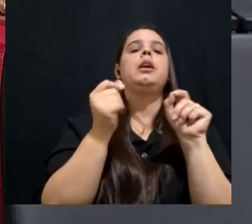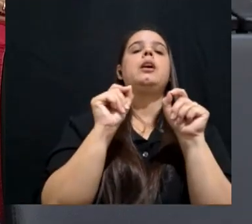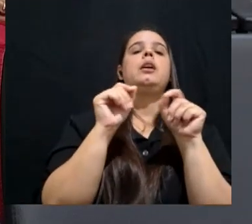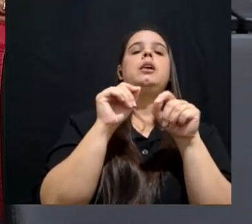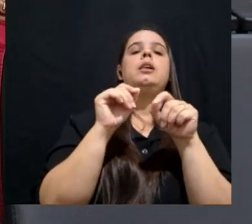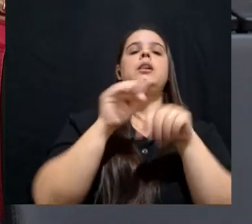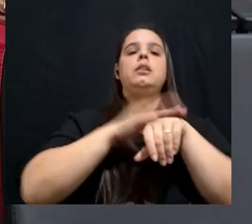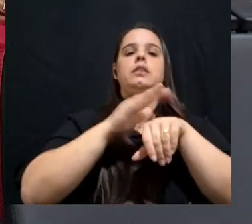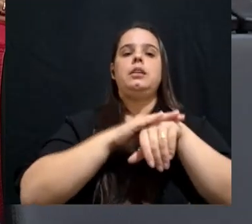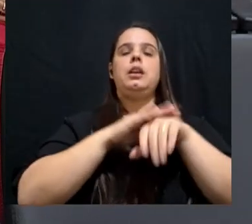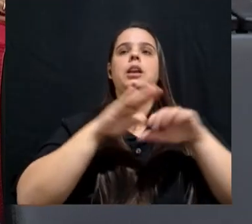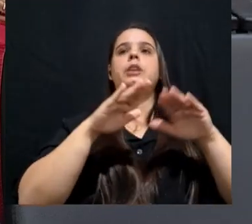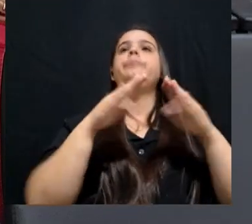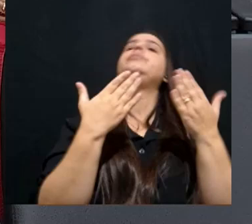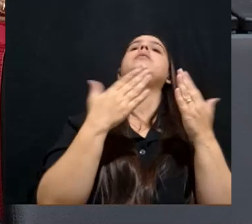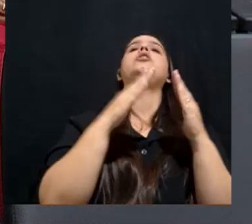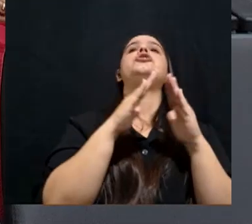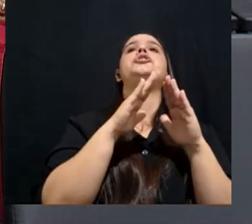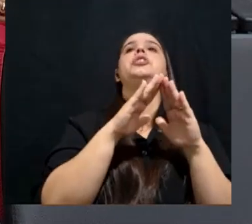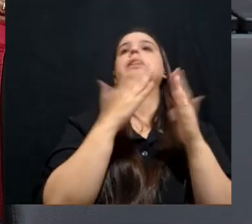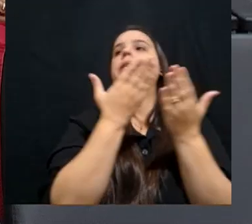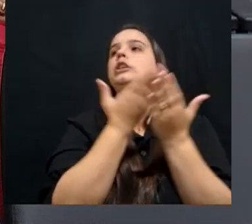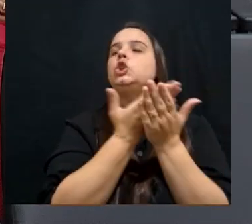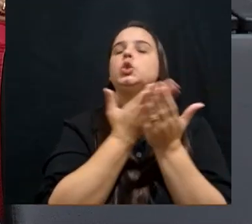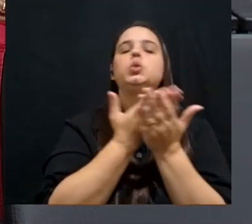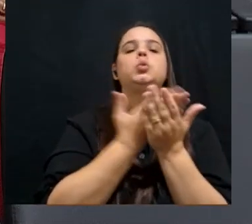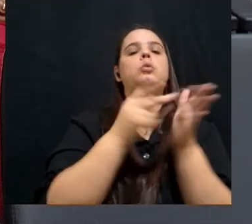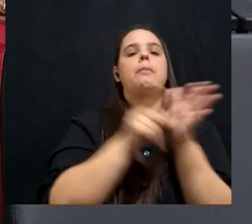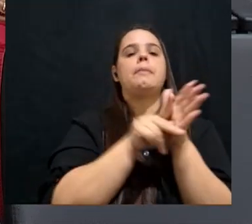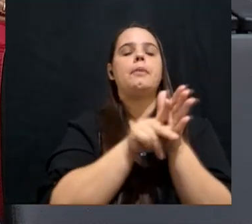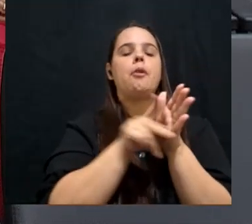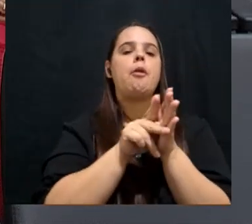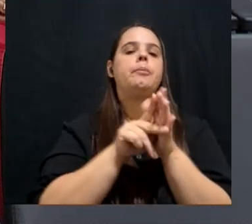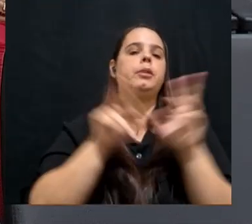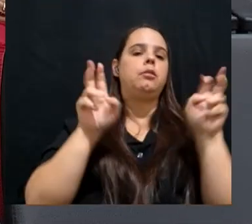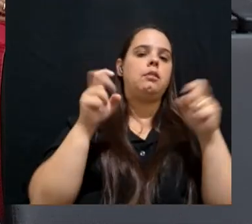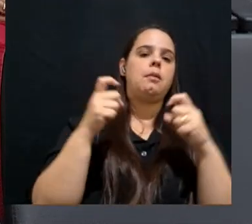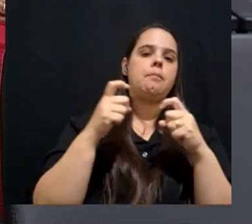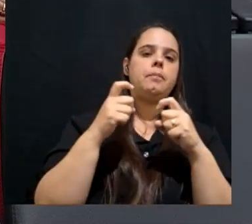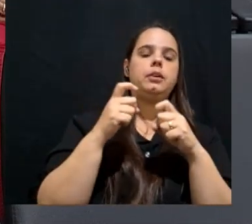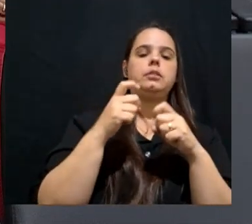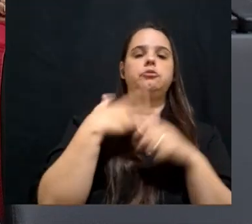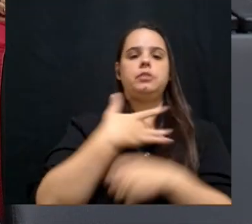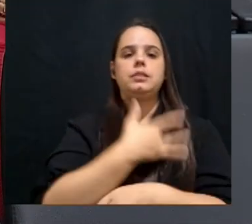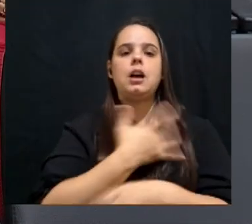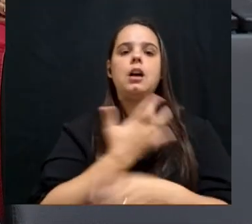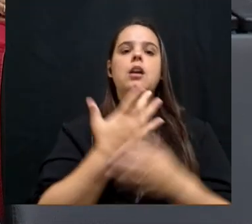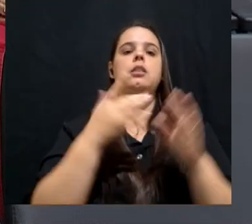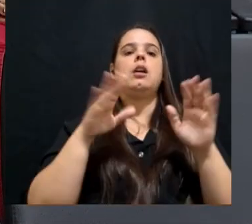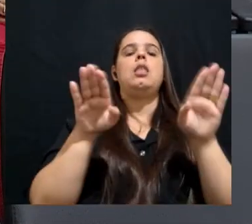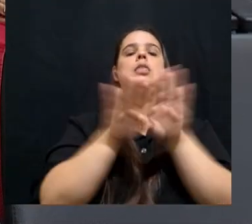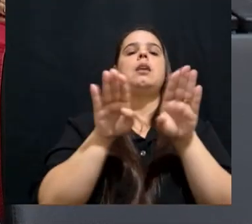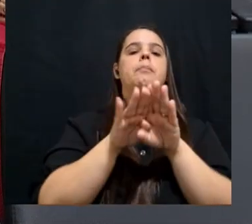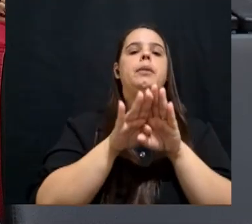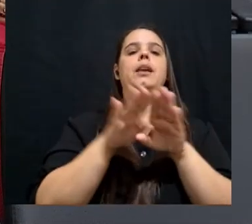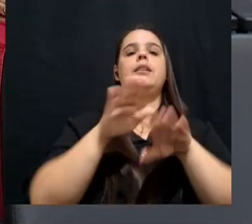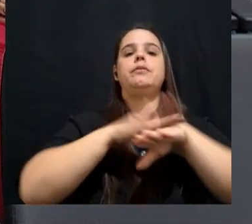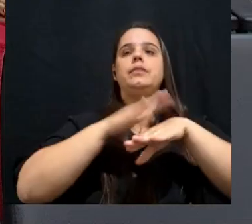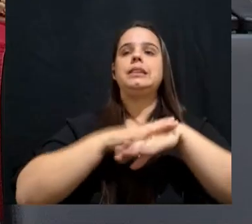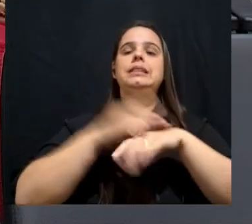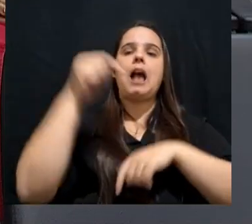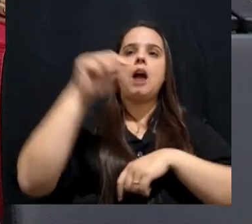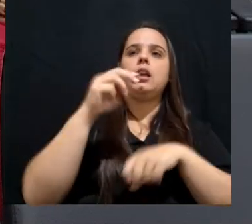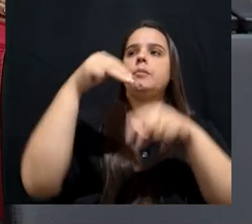estudos técnicos de viabilidade para a construção de um hospital metropolitano no município de Campinas. Tem se